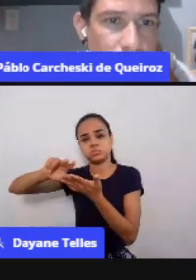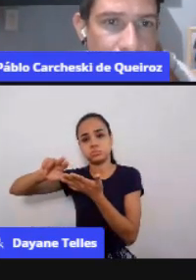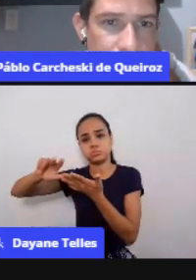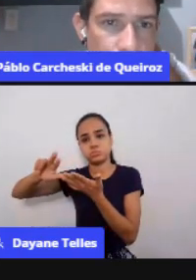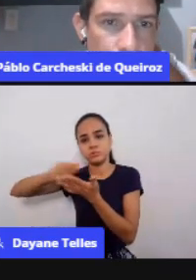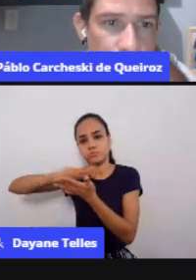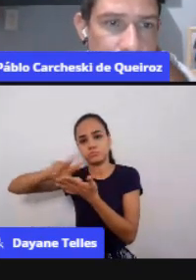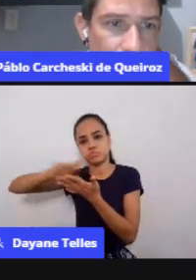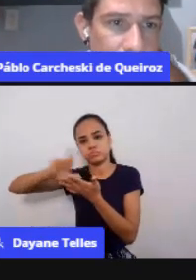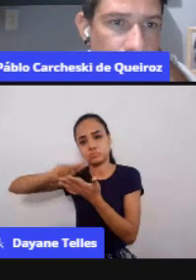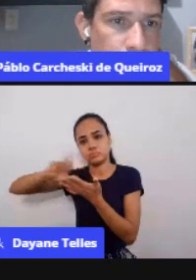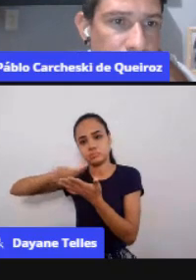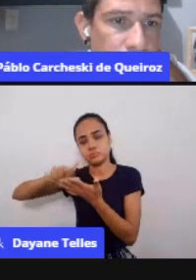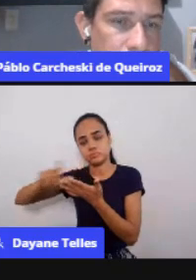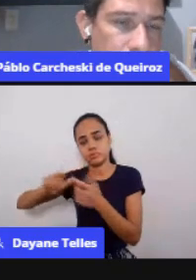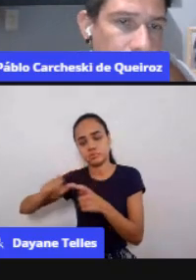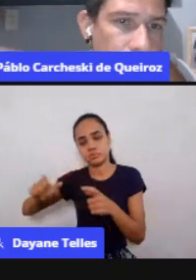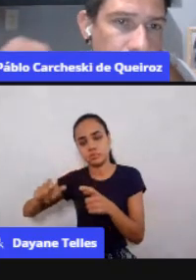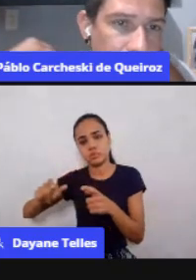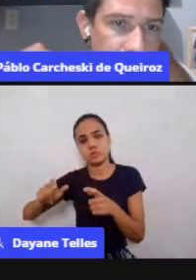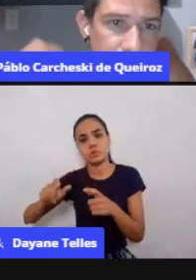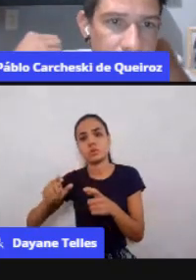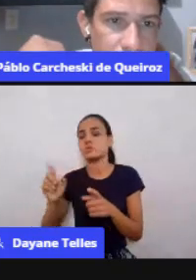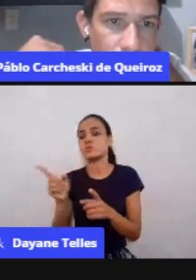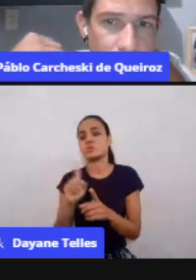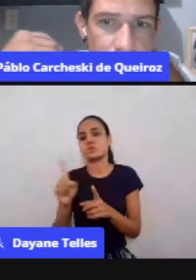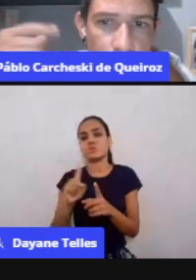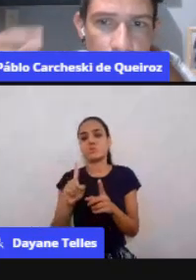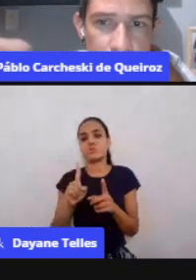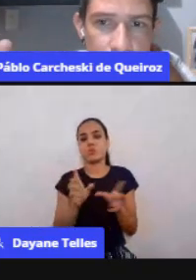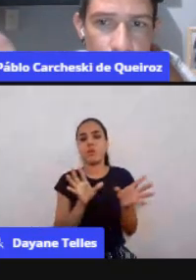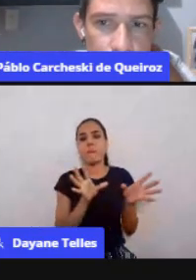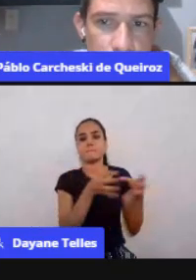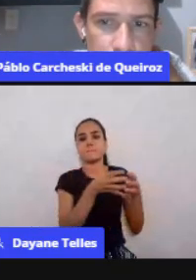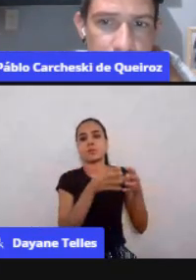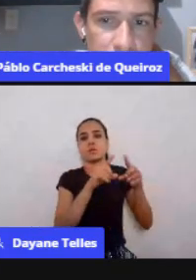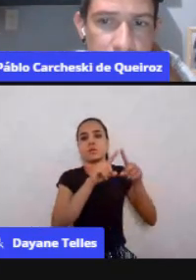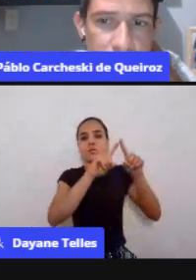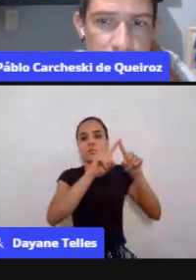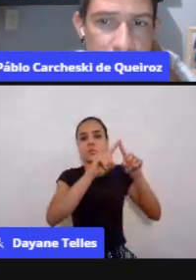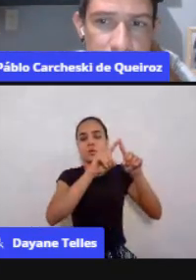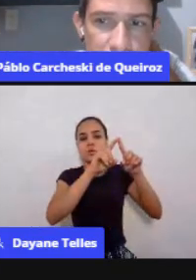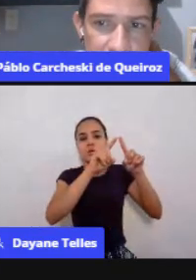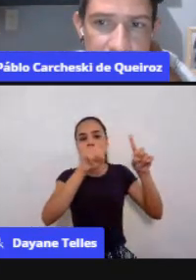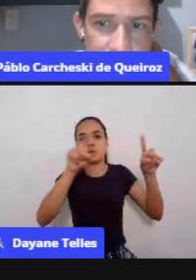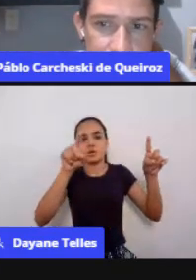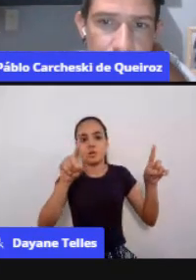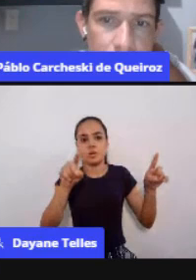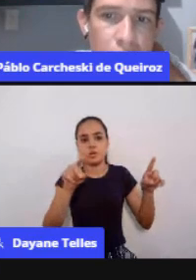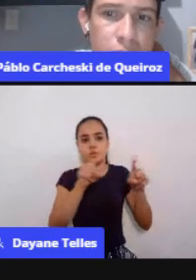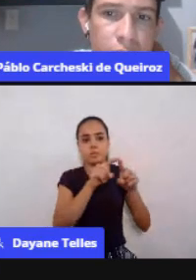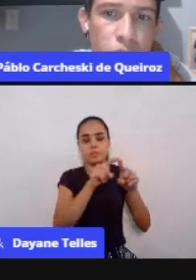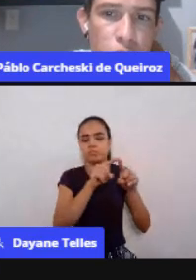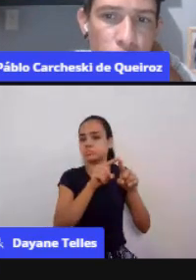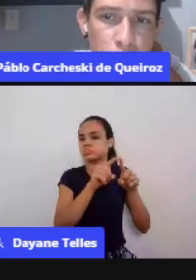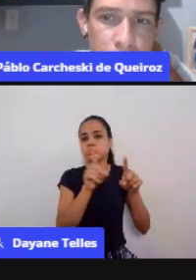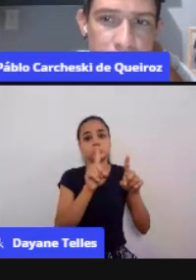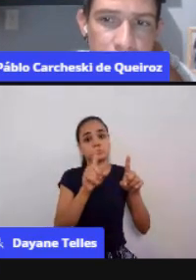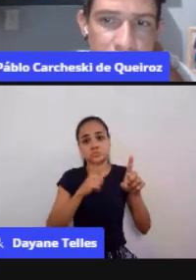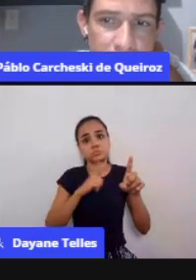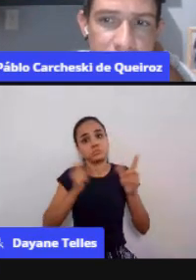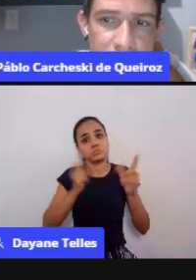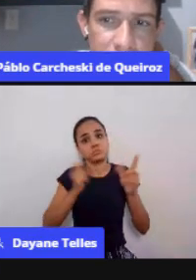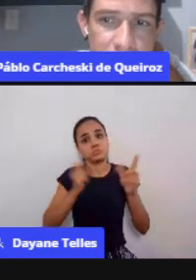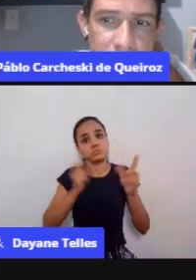blocos retangulares, né? Os blocos retangulares são prismas de base retangular. Então, eu posso ter outros prismas, né, de base diferentes, né? O